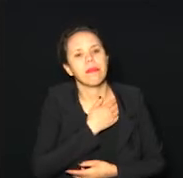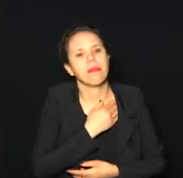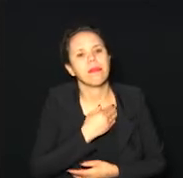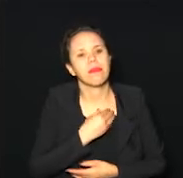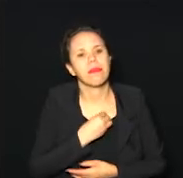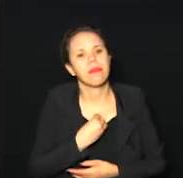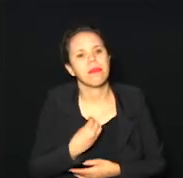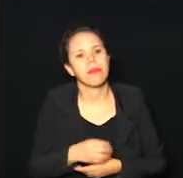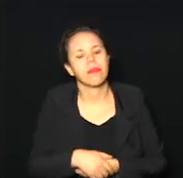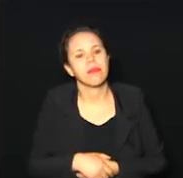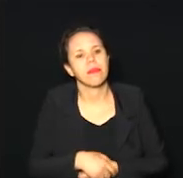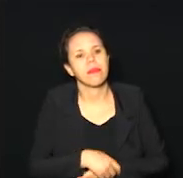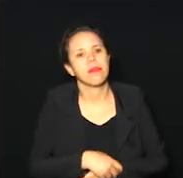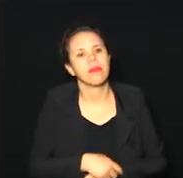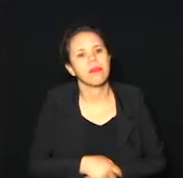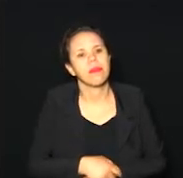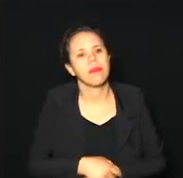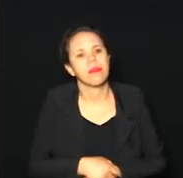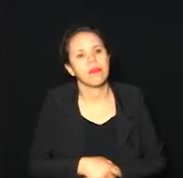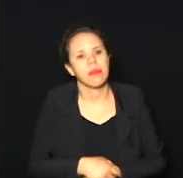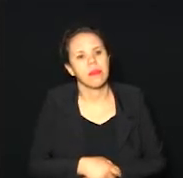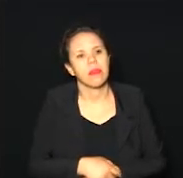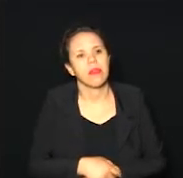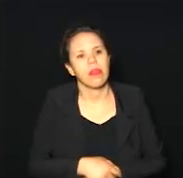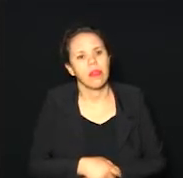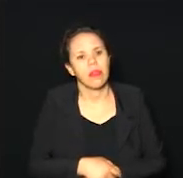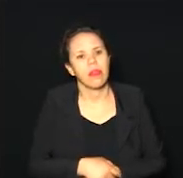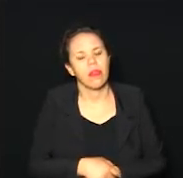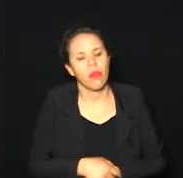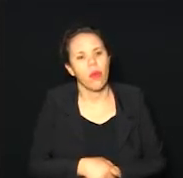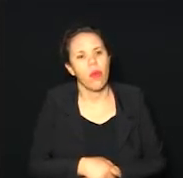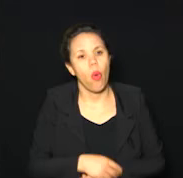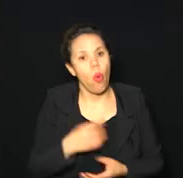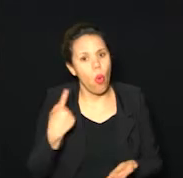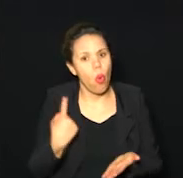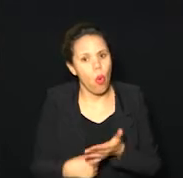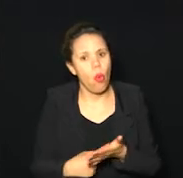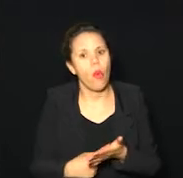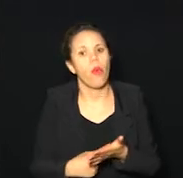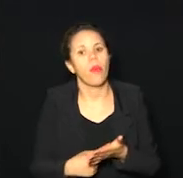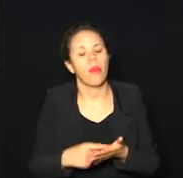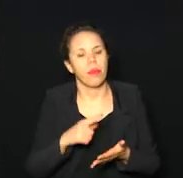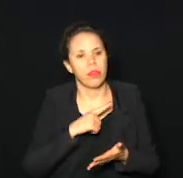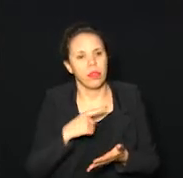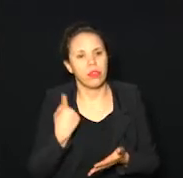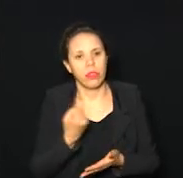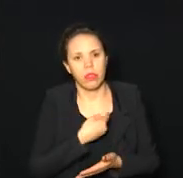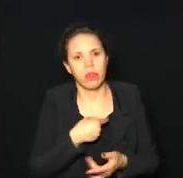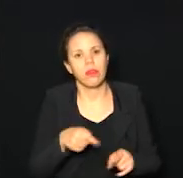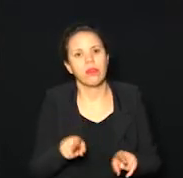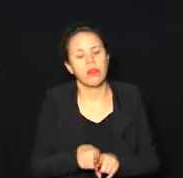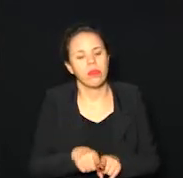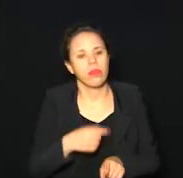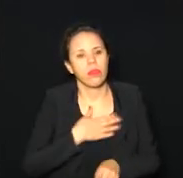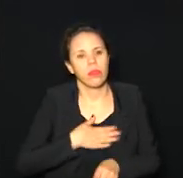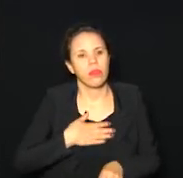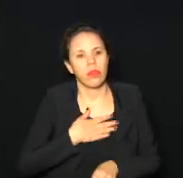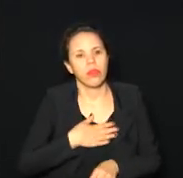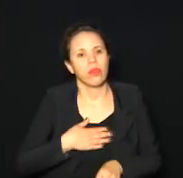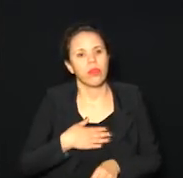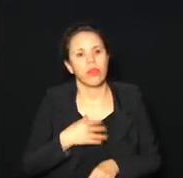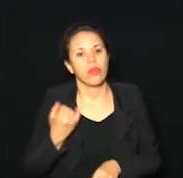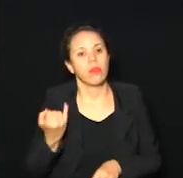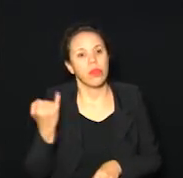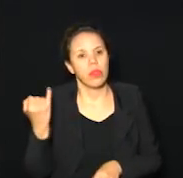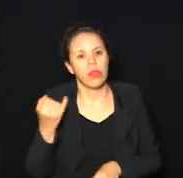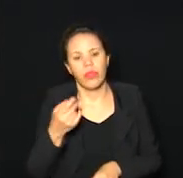exige aí uma situação de um compromisso, né? E eu também gostaria de ressaltar a